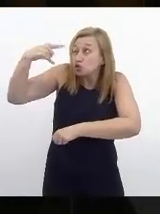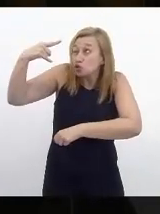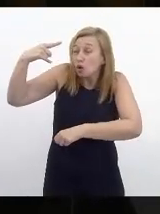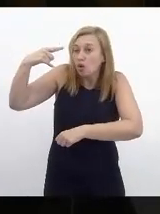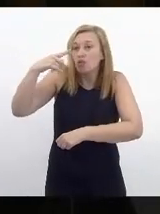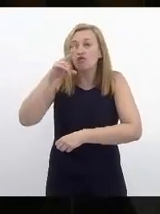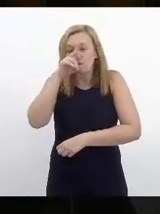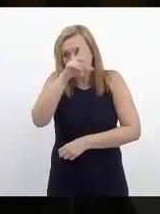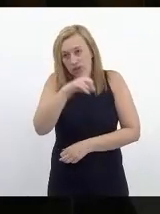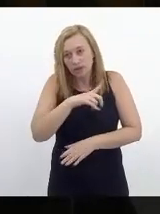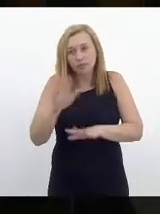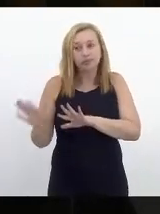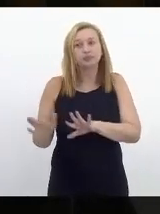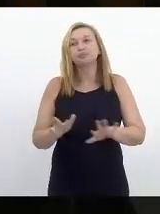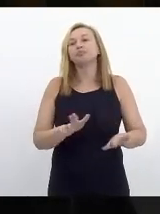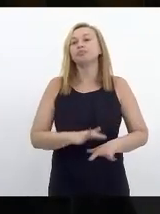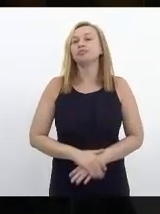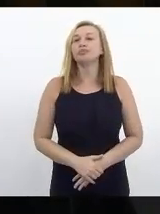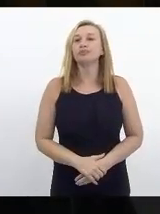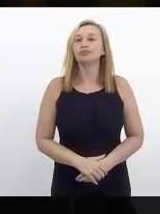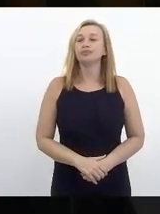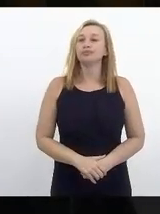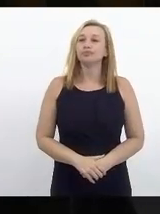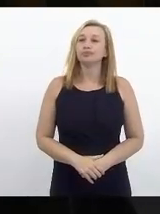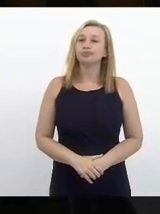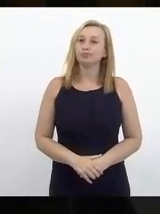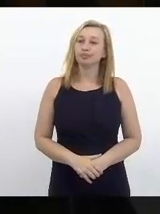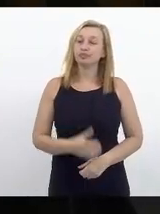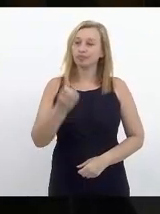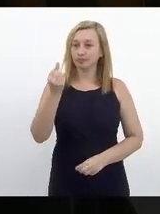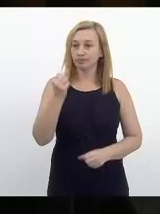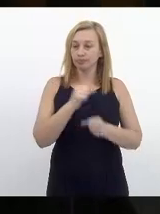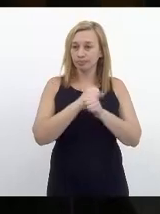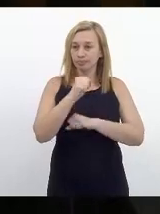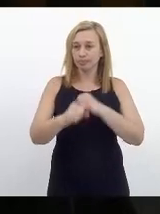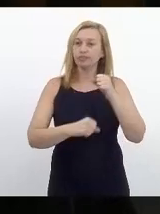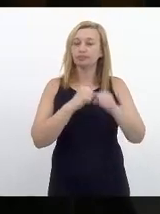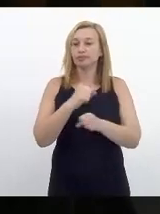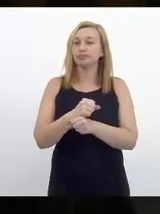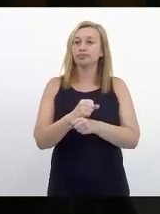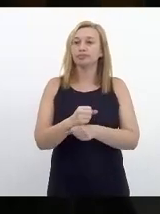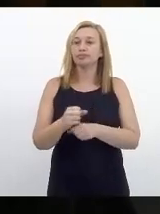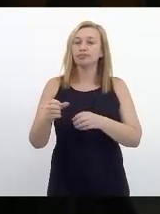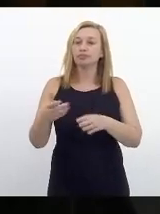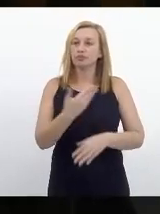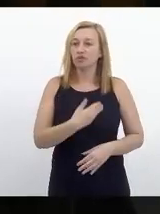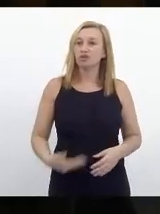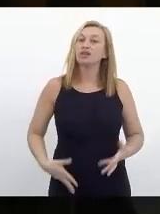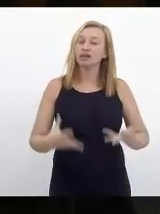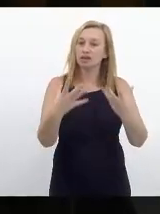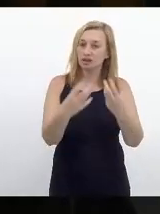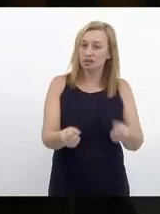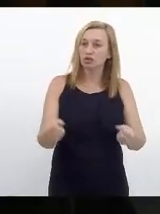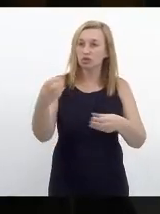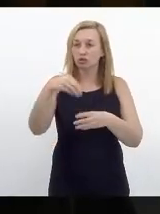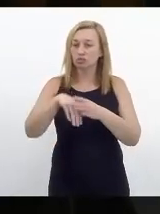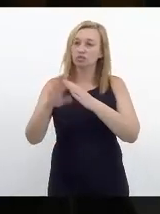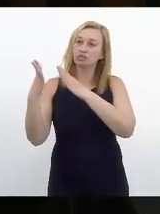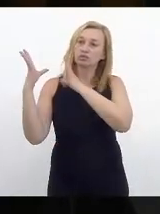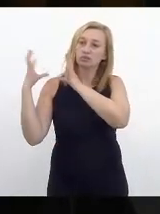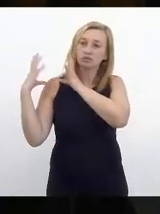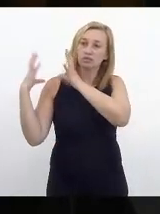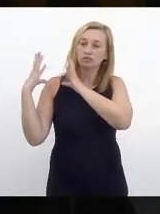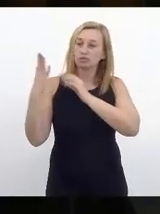nós temos. Bom, depois de 6 anos, o governo topou botar na cesta básica. Aí eu